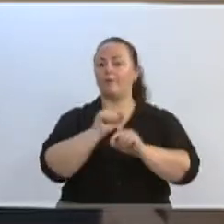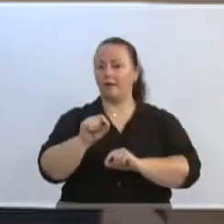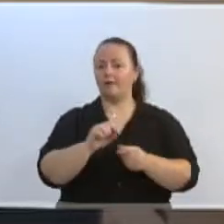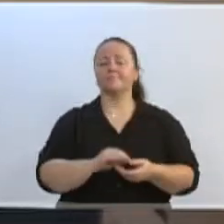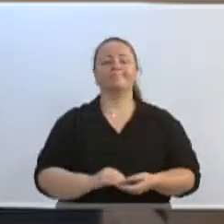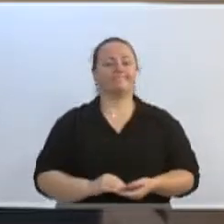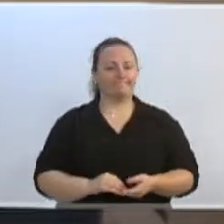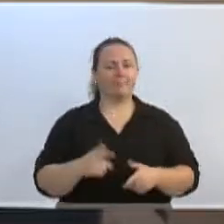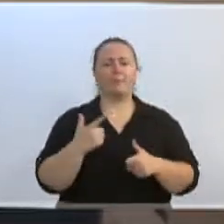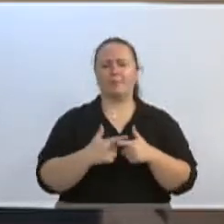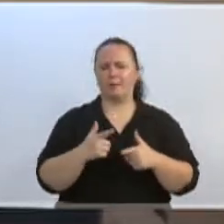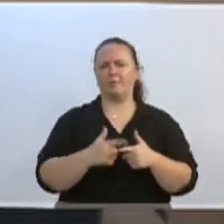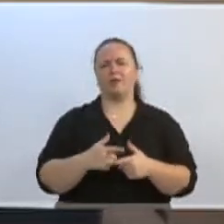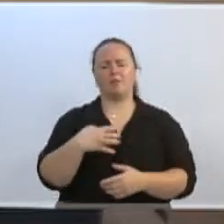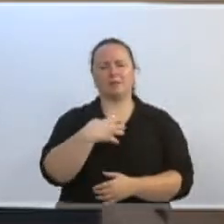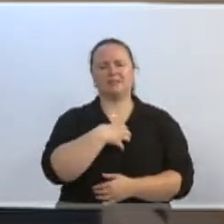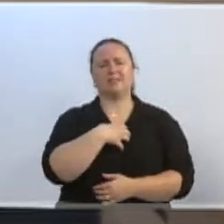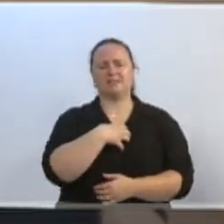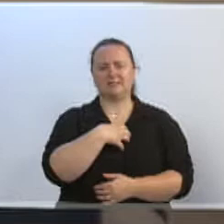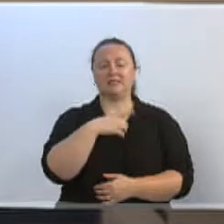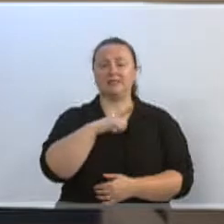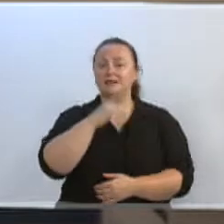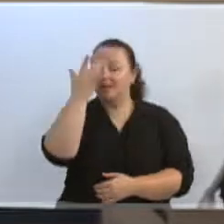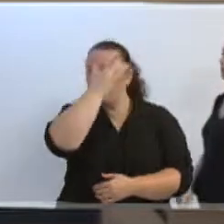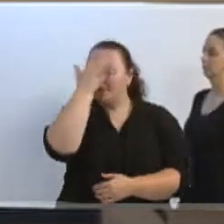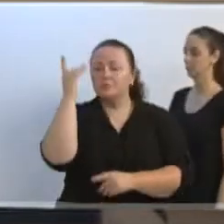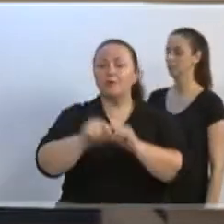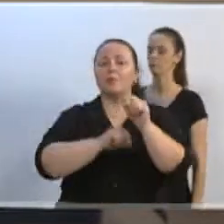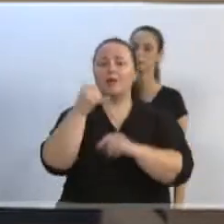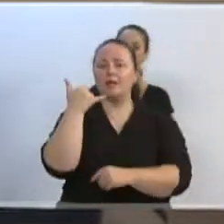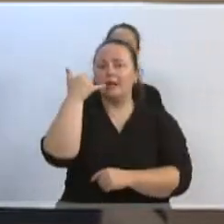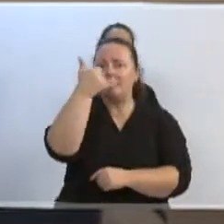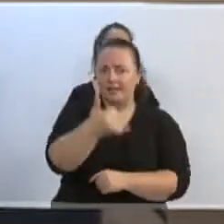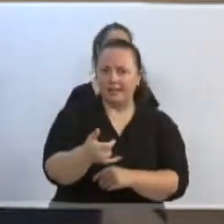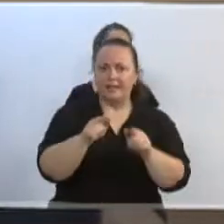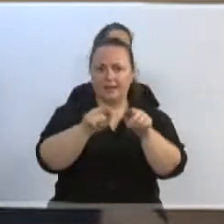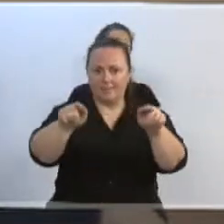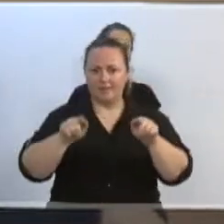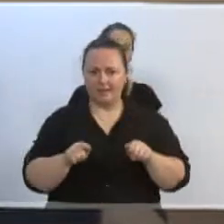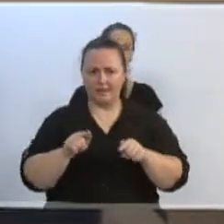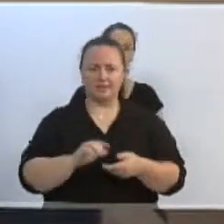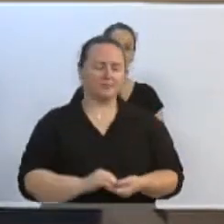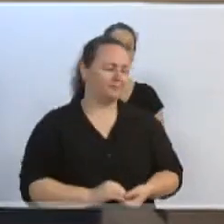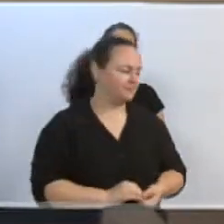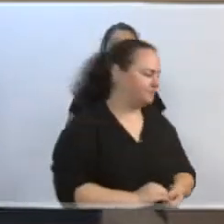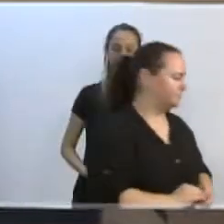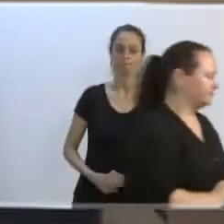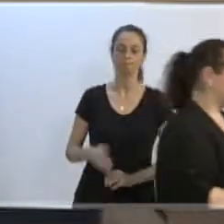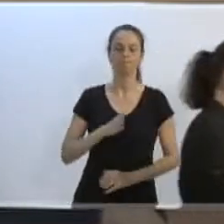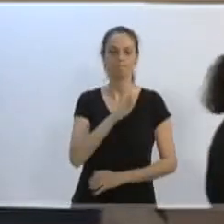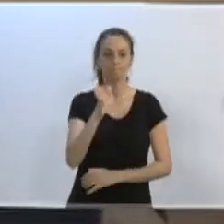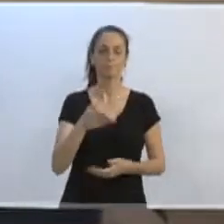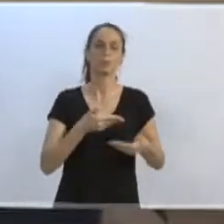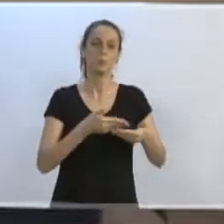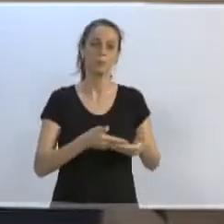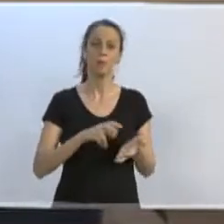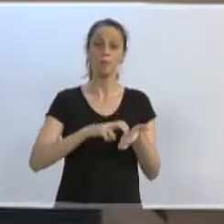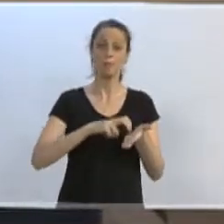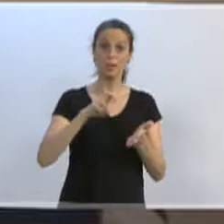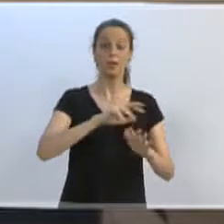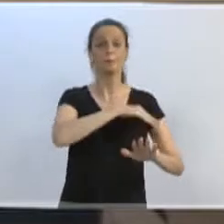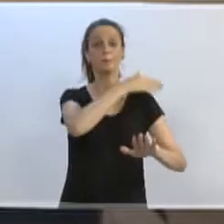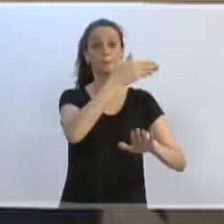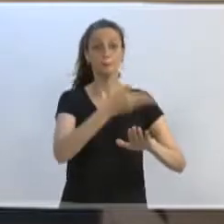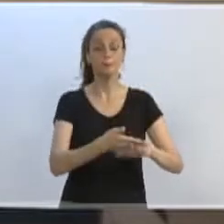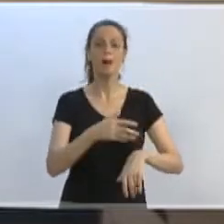situação muito triste tem gente que liga pra nós no nosso gabinete reclamando olha foi de manhã para o hospital santo antônio fiquei até